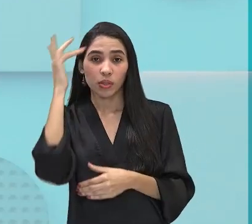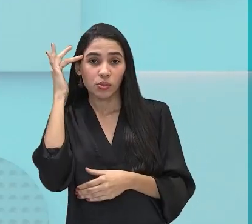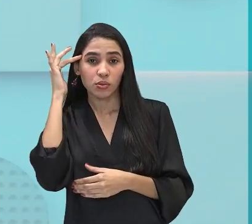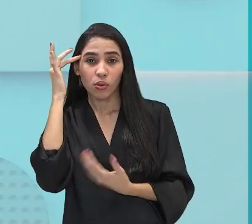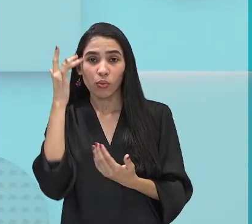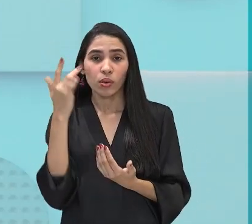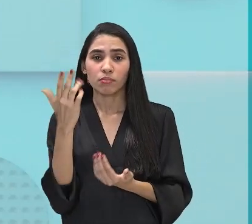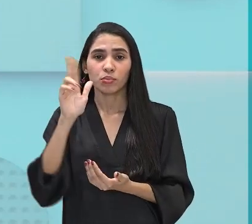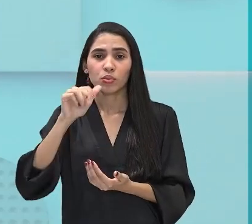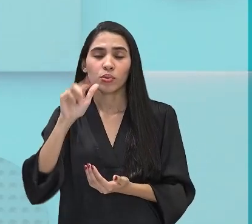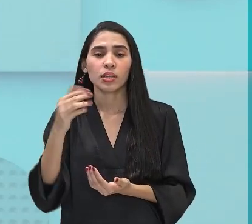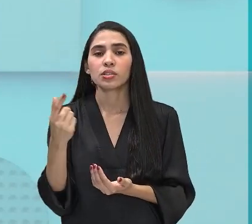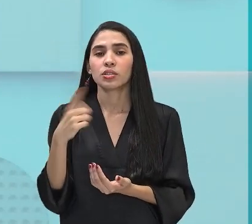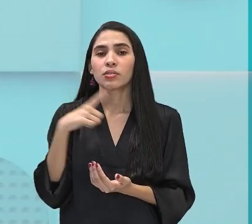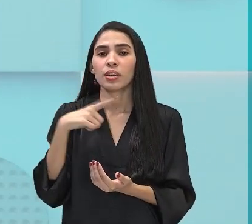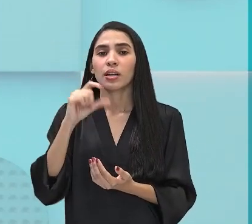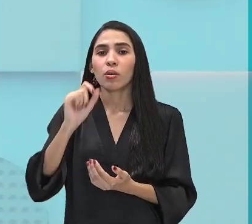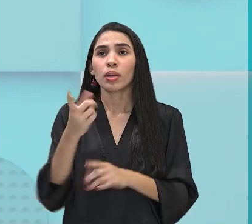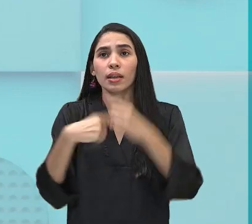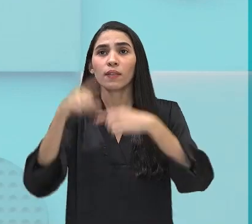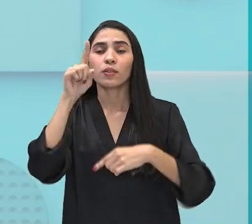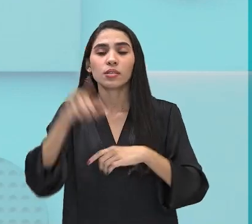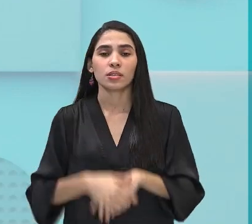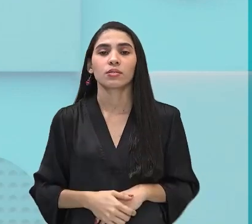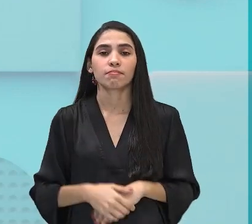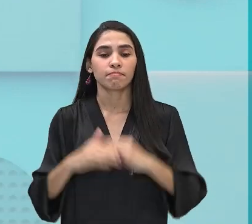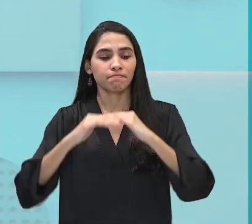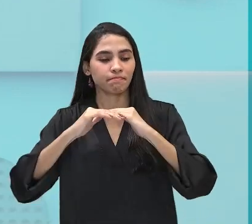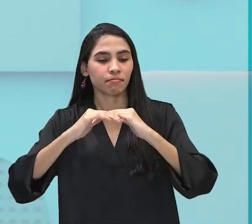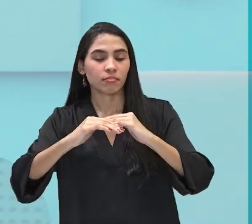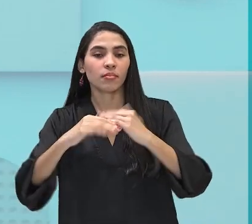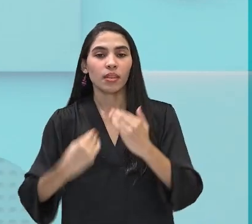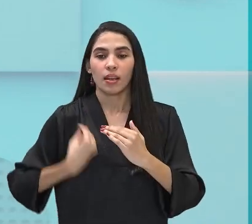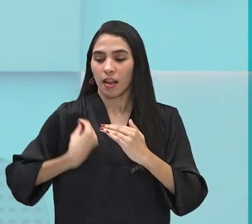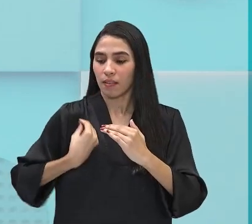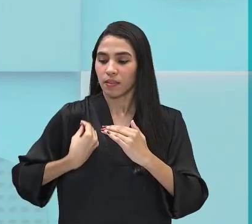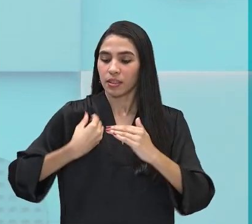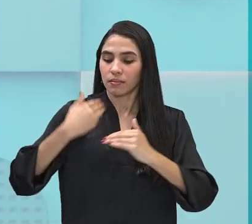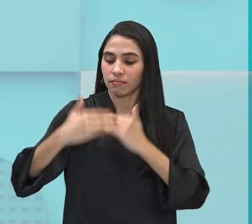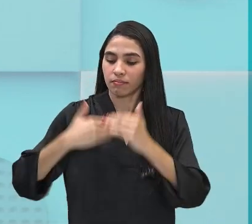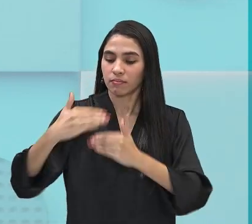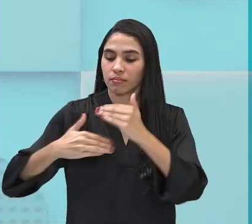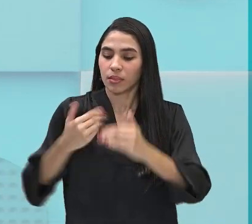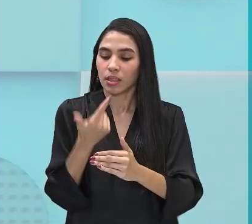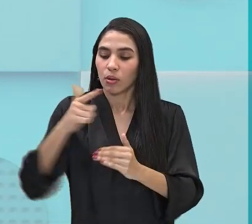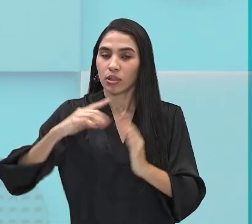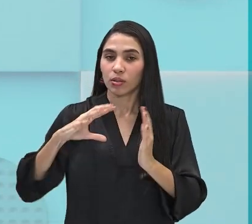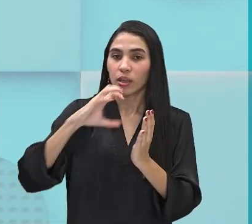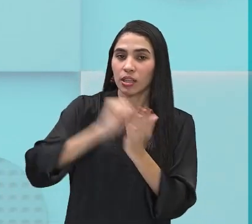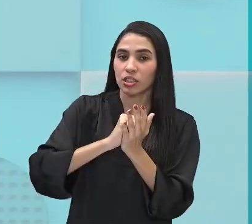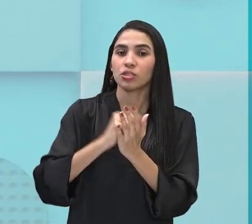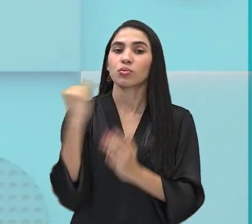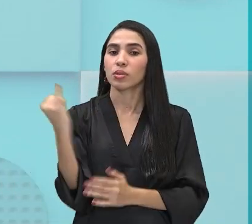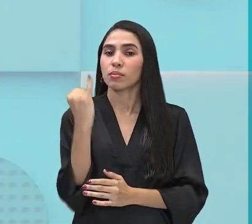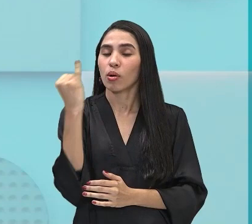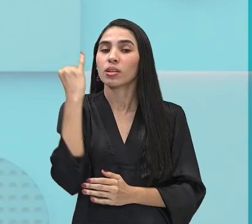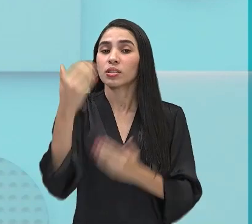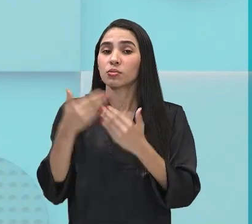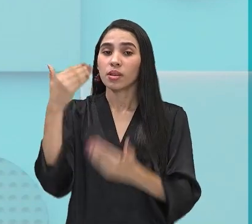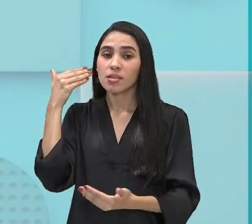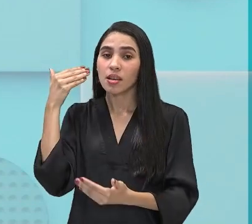de notoriedade. Como tantas iguais, a vida passou sem registro de algum ato seu importante o